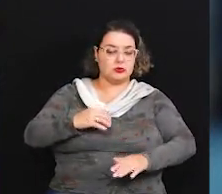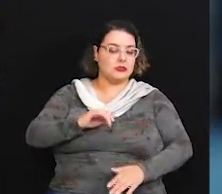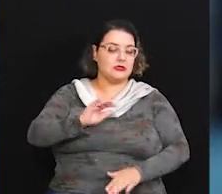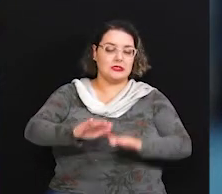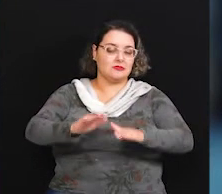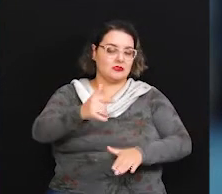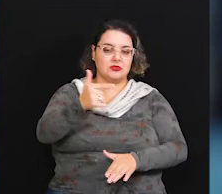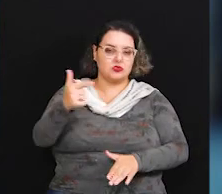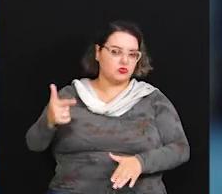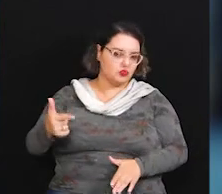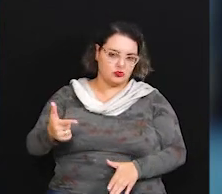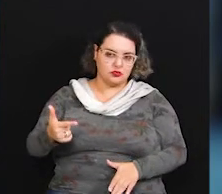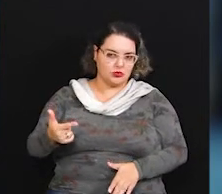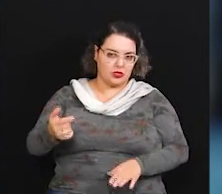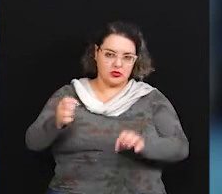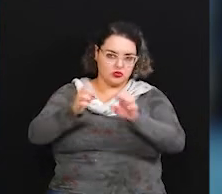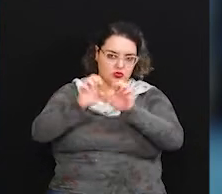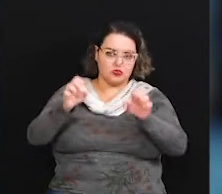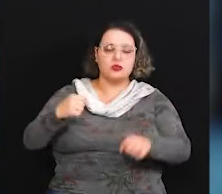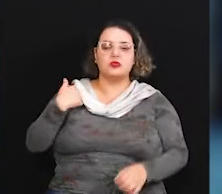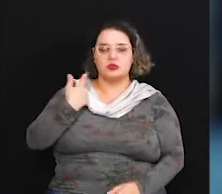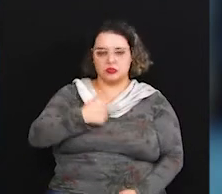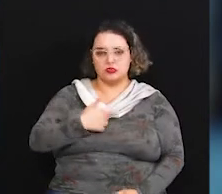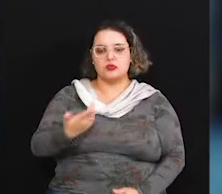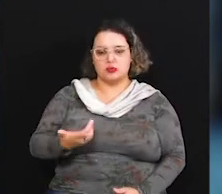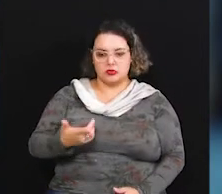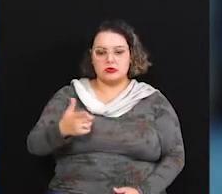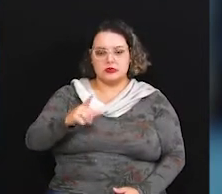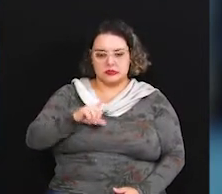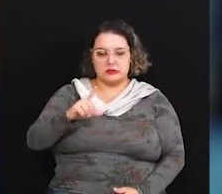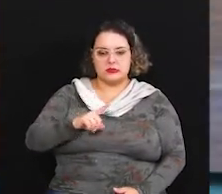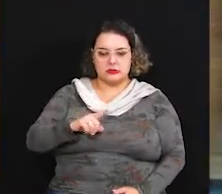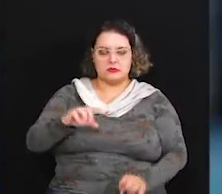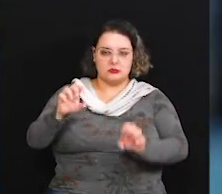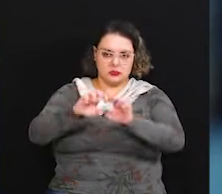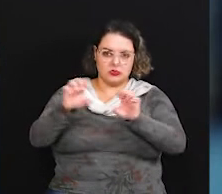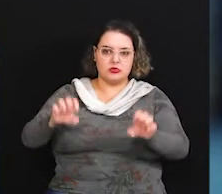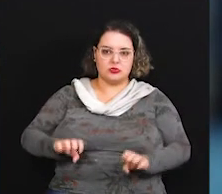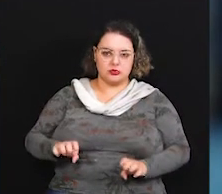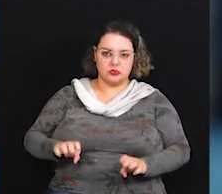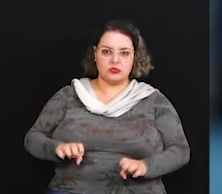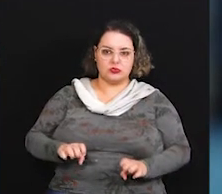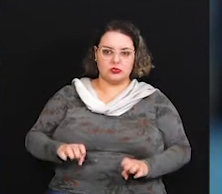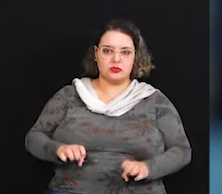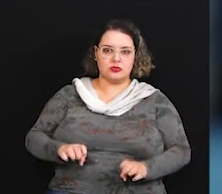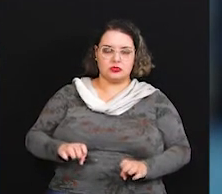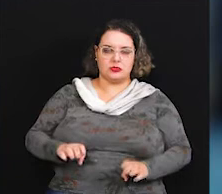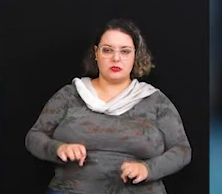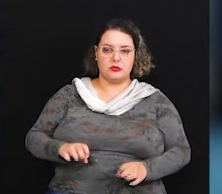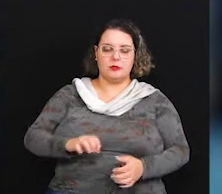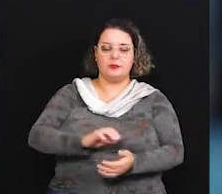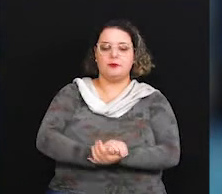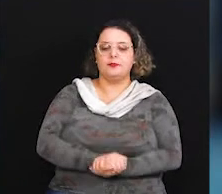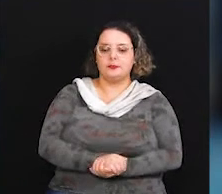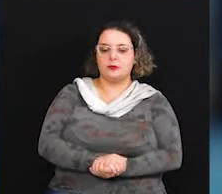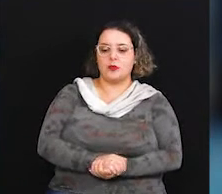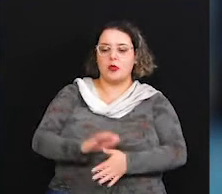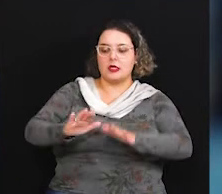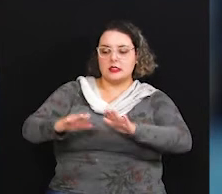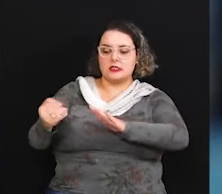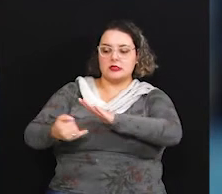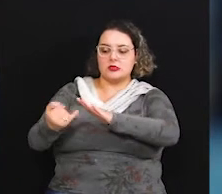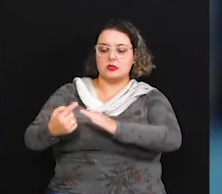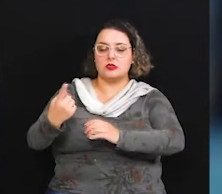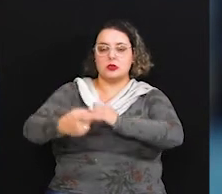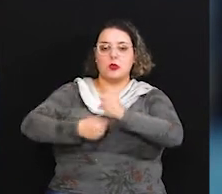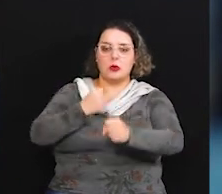só de 1 ano. Então, e eu falo, a adaptação é a criança que vai me dizer o tempo, quando eu falei